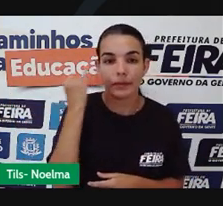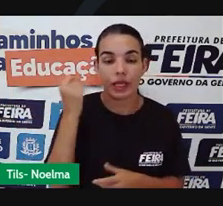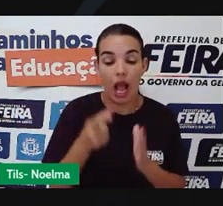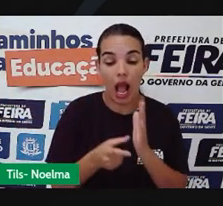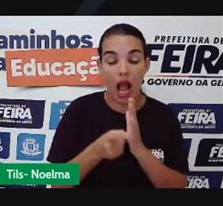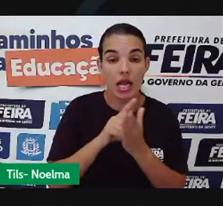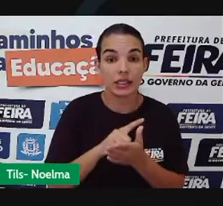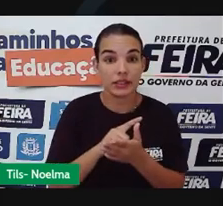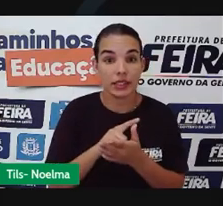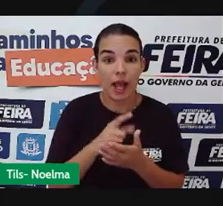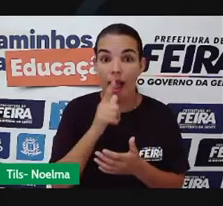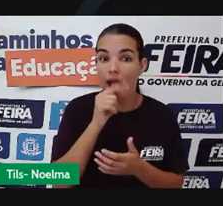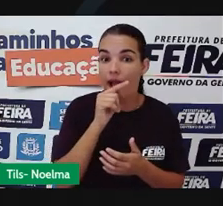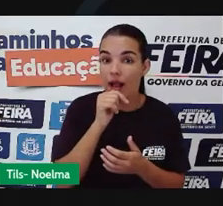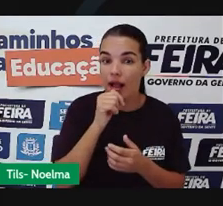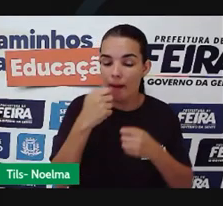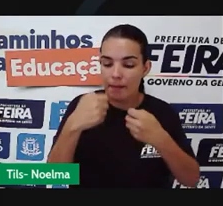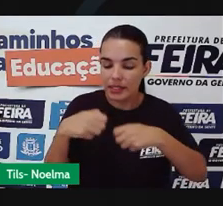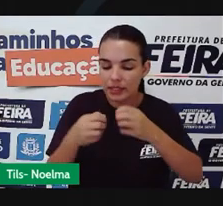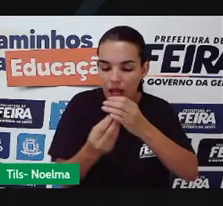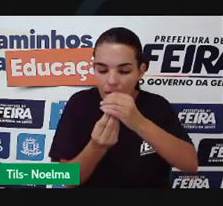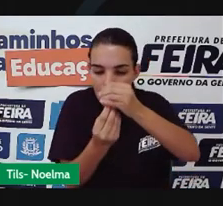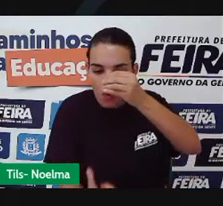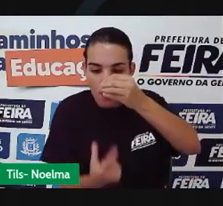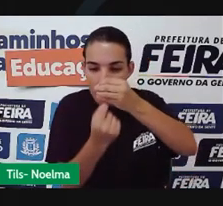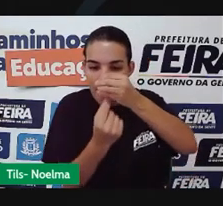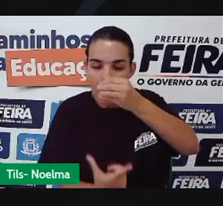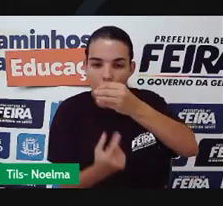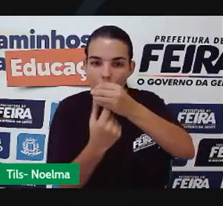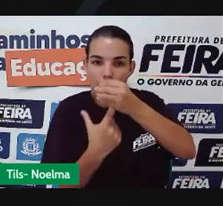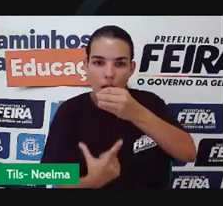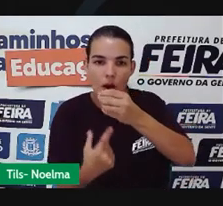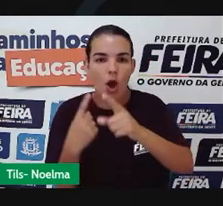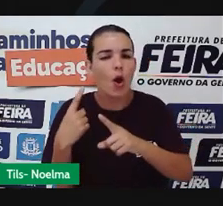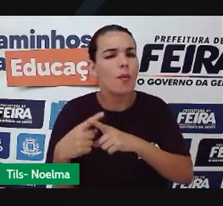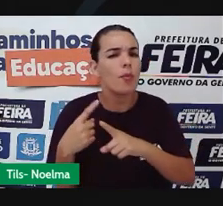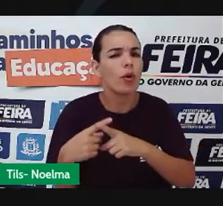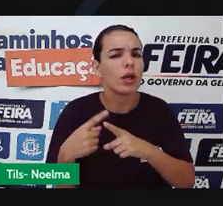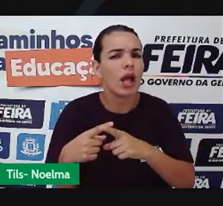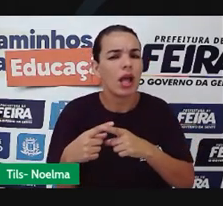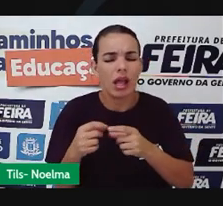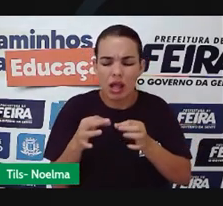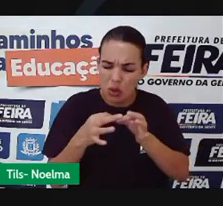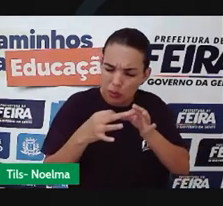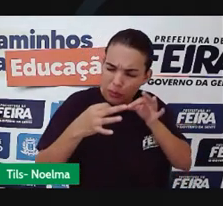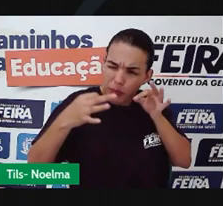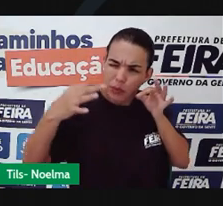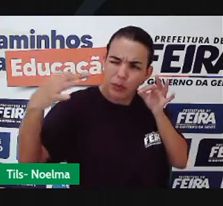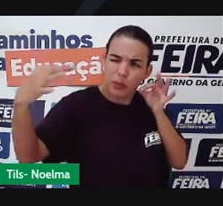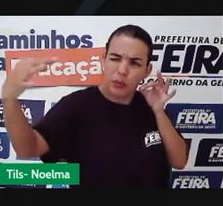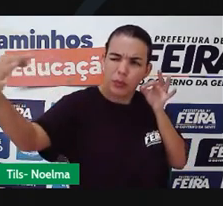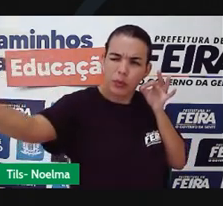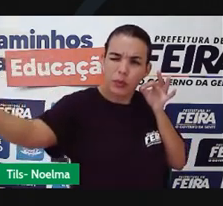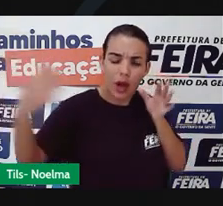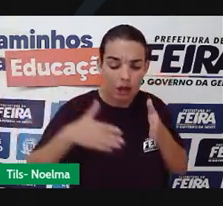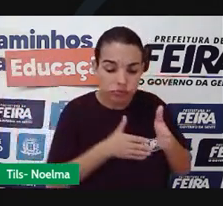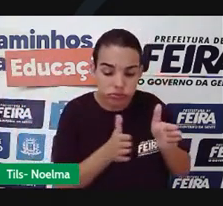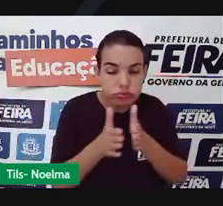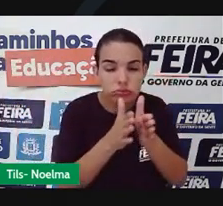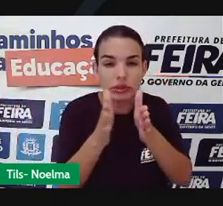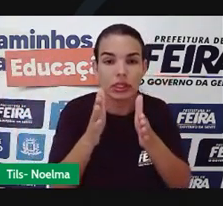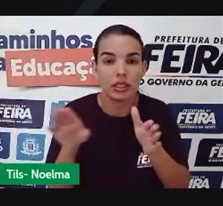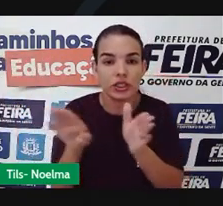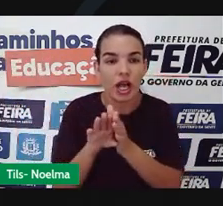de beber e usar a água que chega às torneiras pois Como já vimos ela percorre um longo caminho antes de chegar às casas